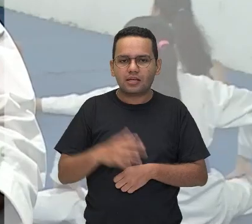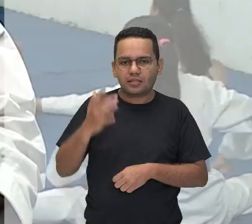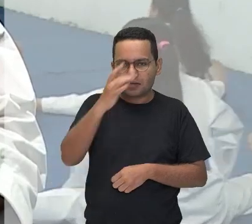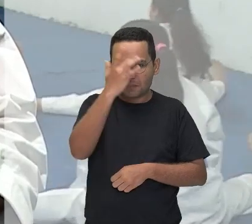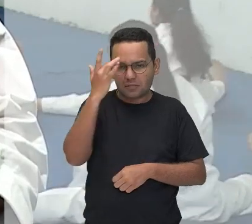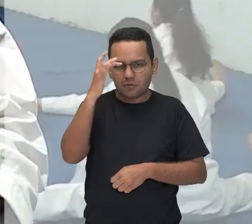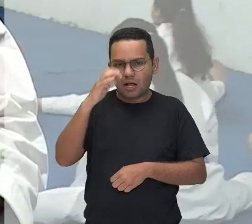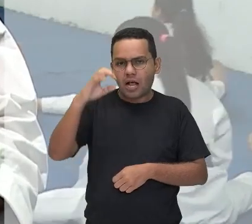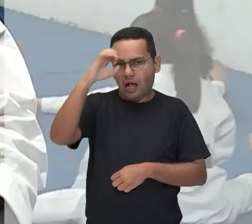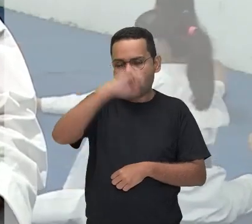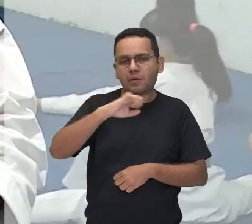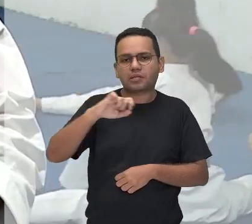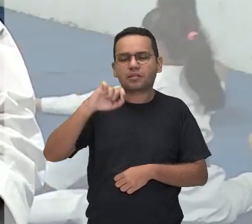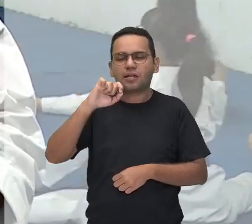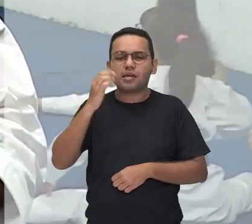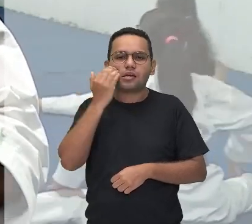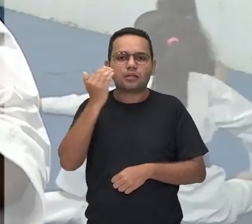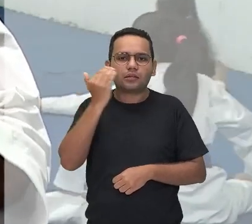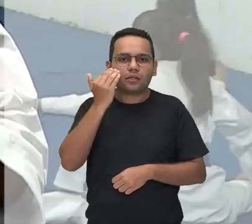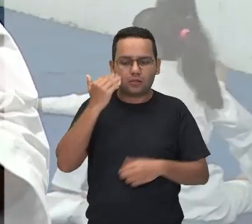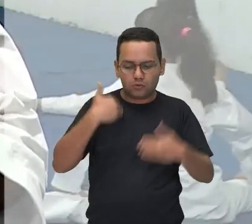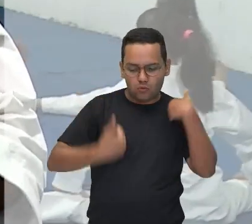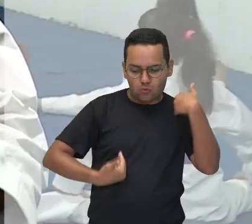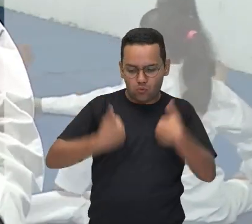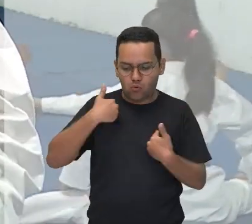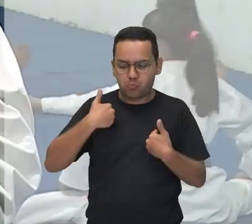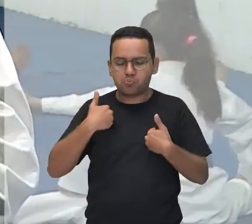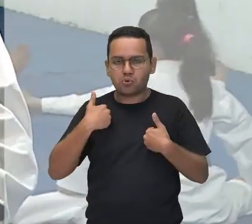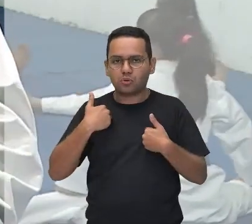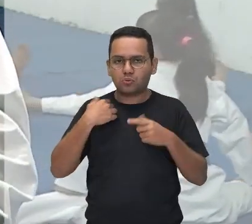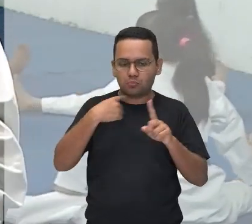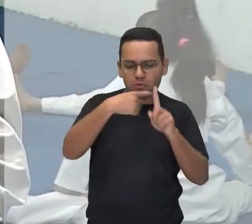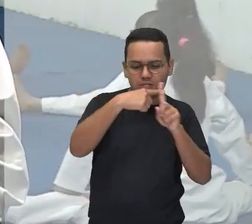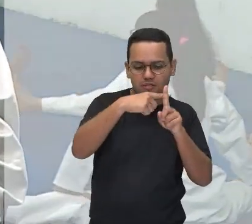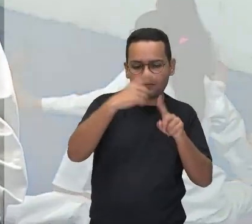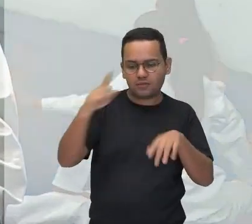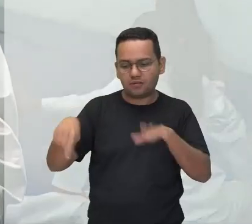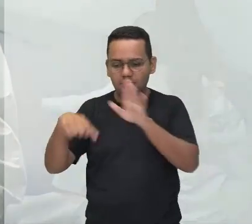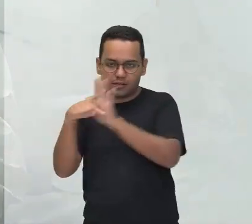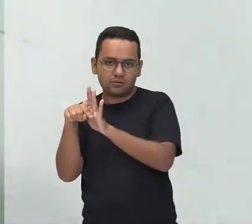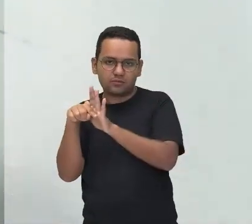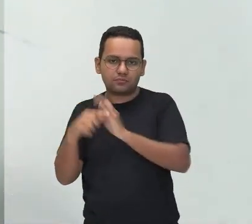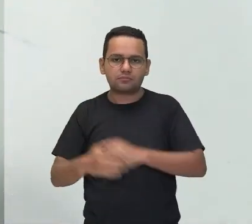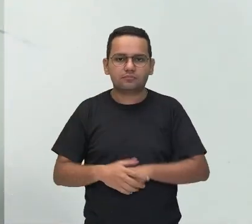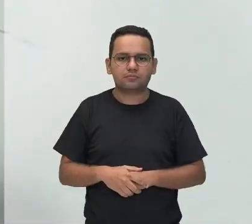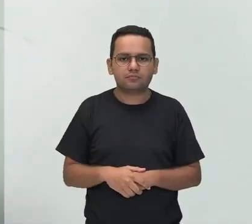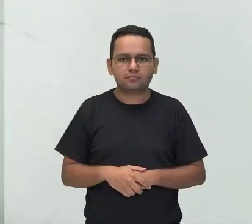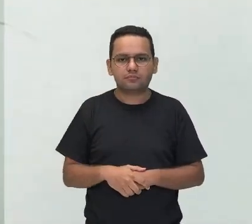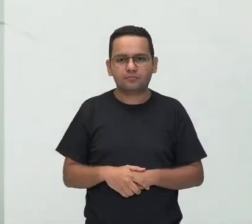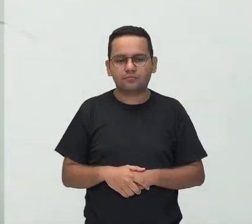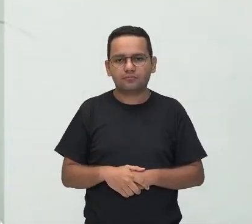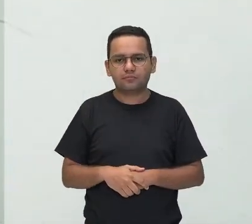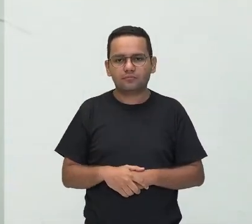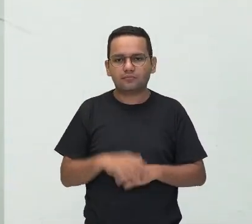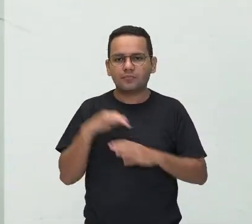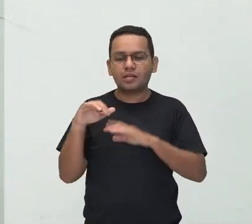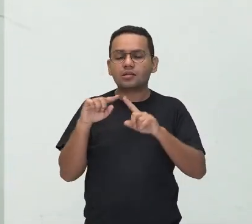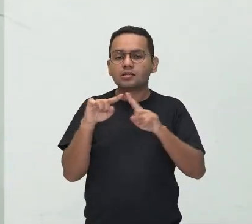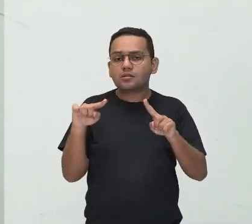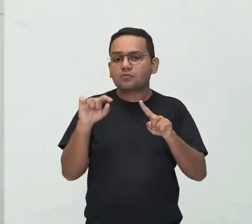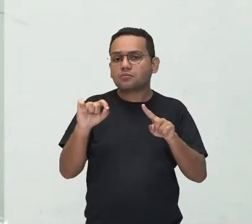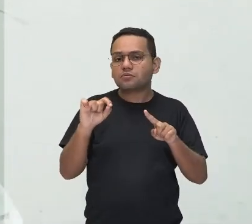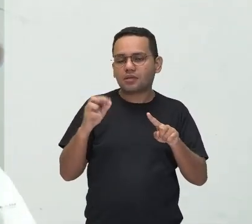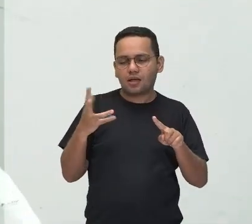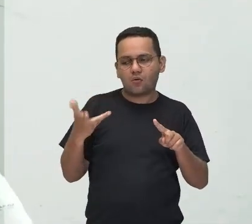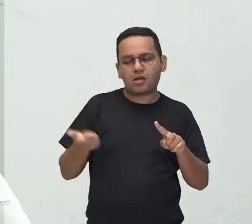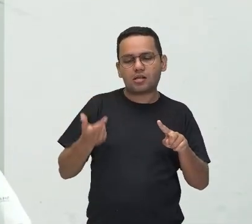E conheça o lado positivo e os lados negativos que, infelizmente, a vida também nos oferece. Então, são essas as qualidades a mais